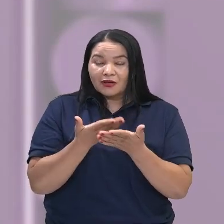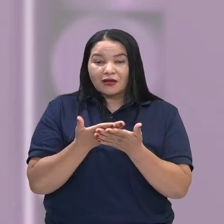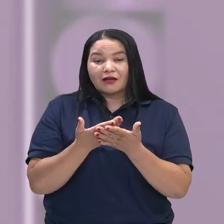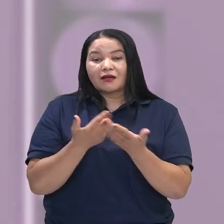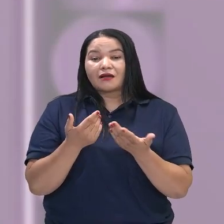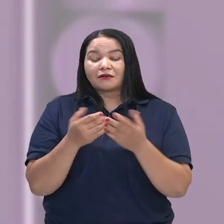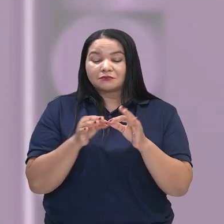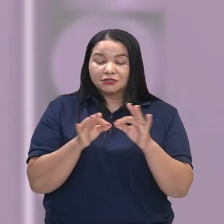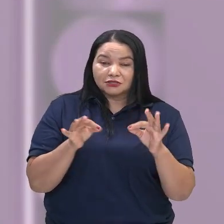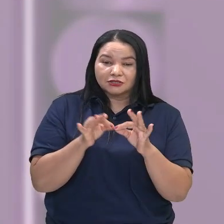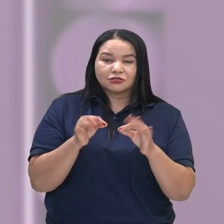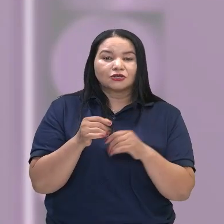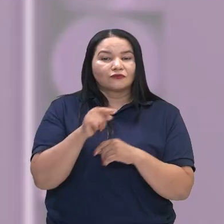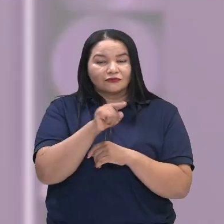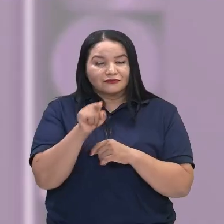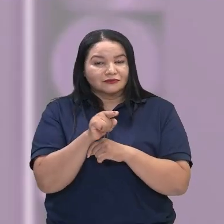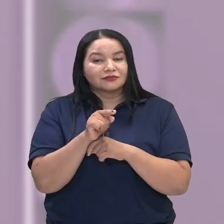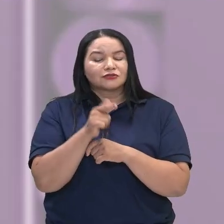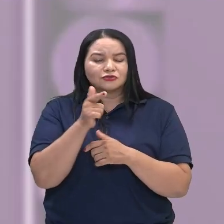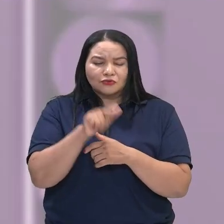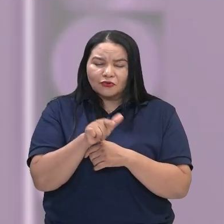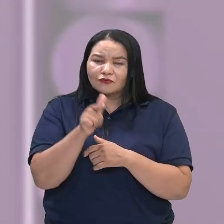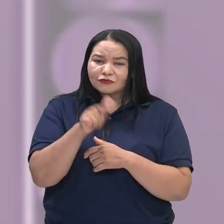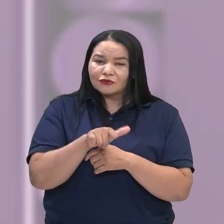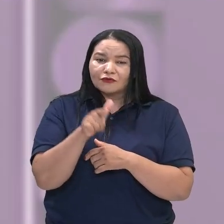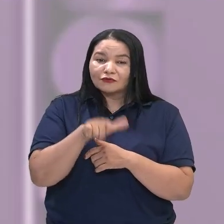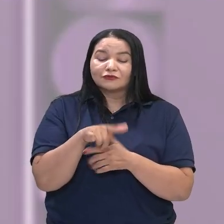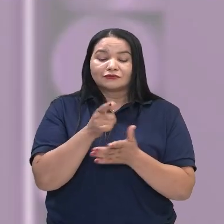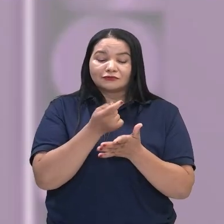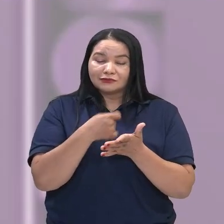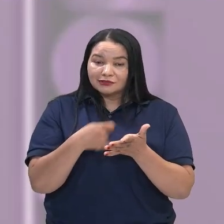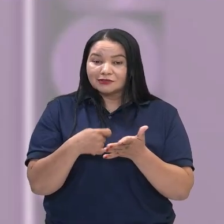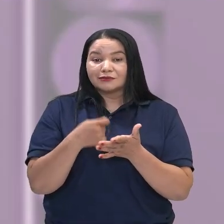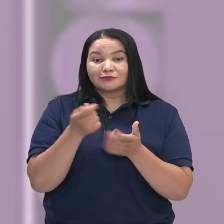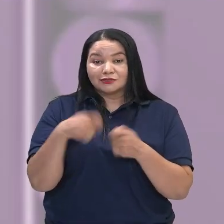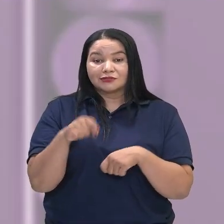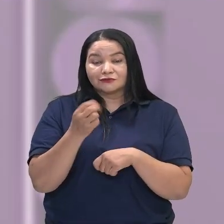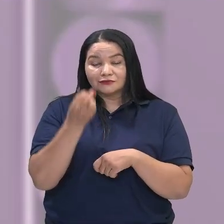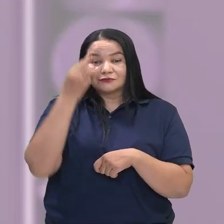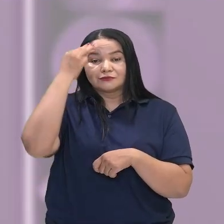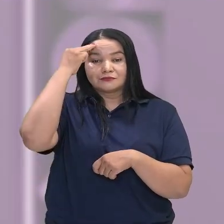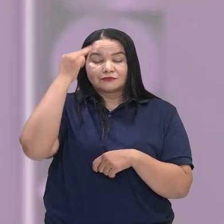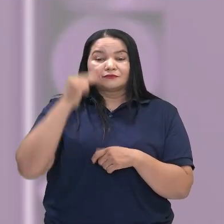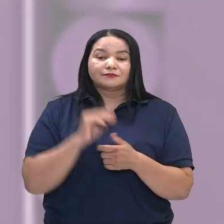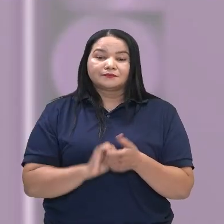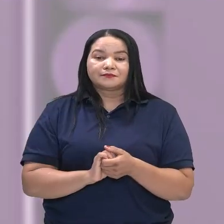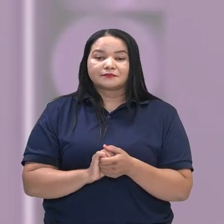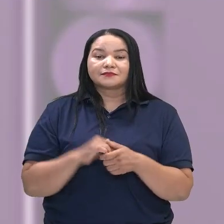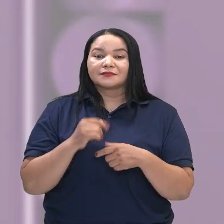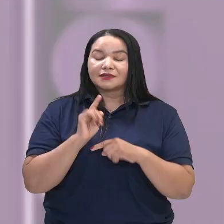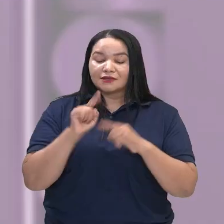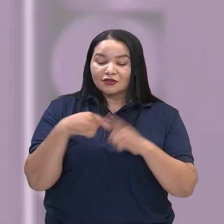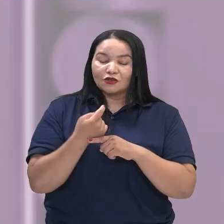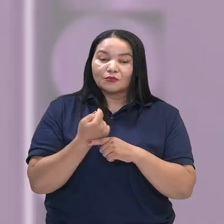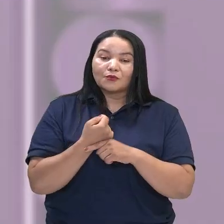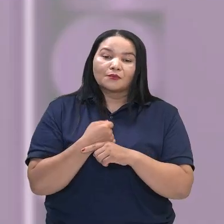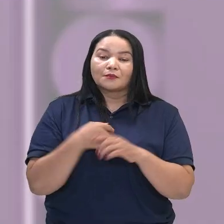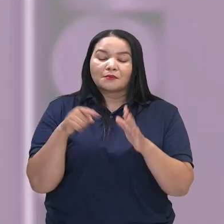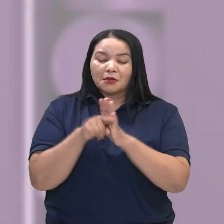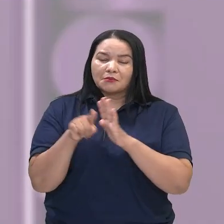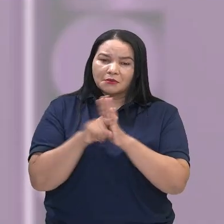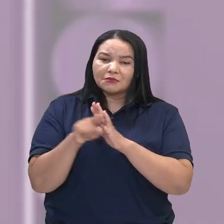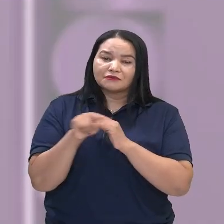de medida, reveja, não é? Repasse, até reescreva, que é para você fixar melhor aí na sua memória. E depois resolva exercícios para